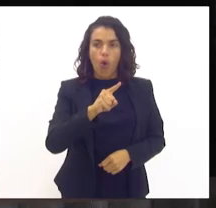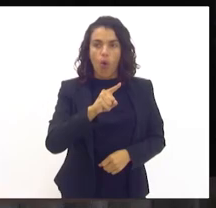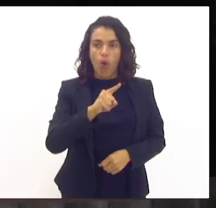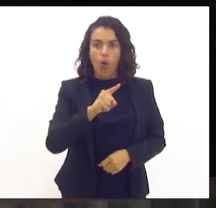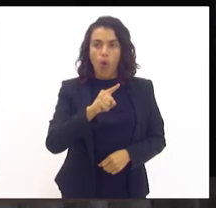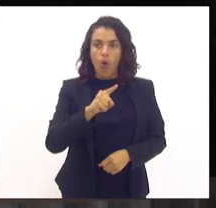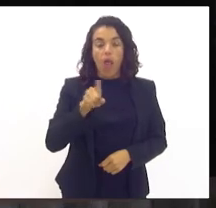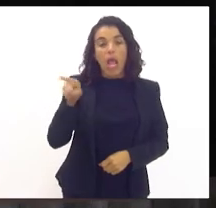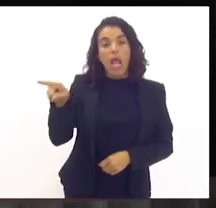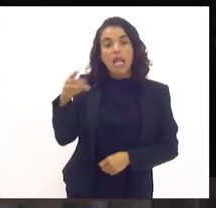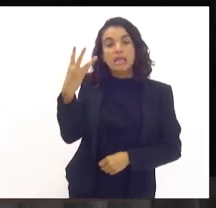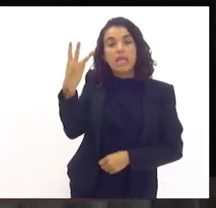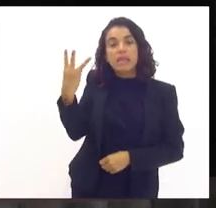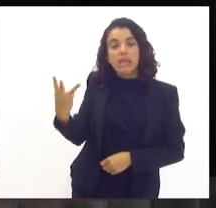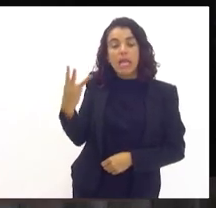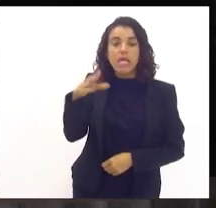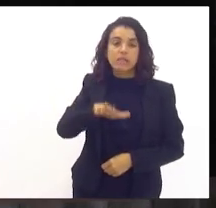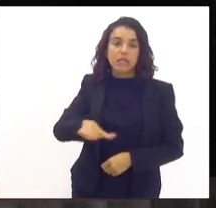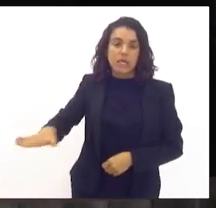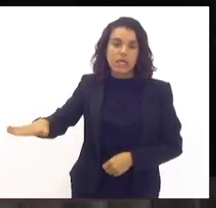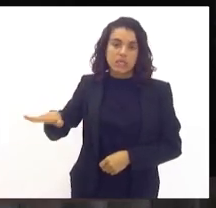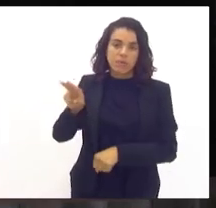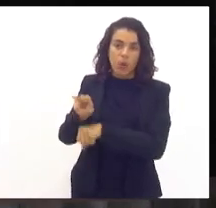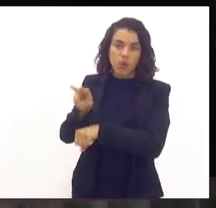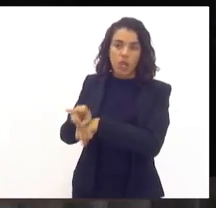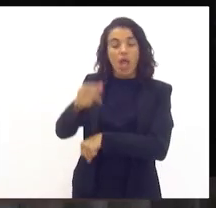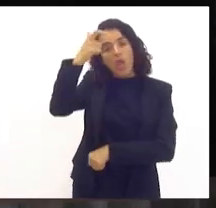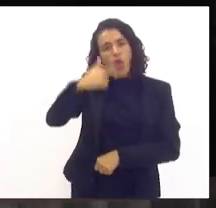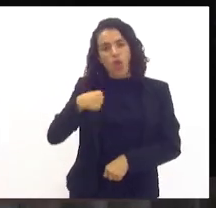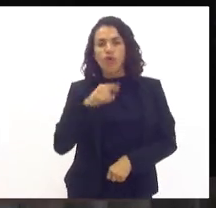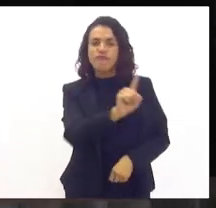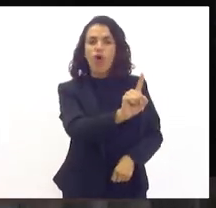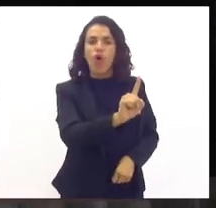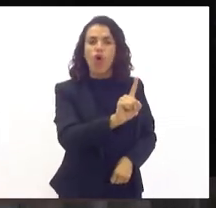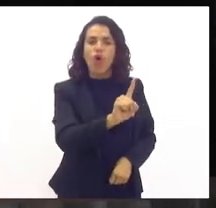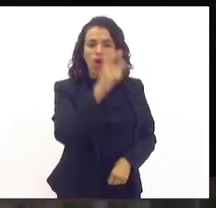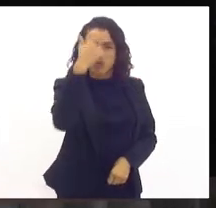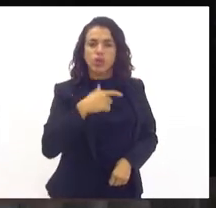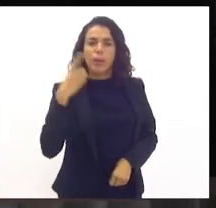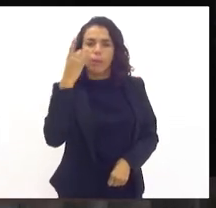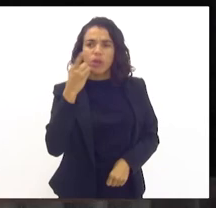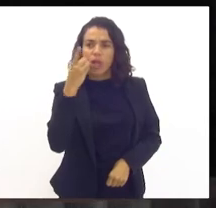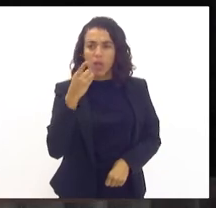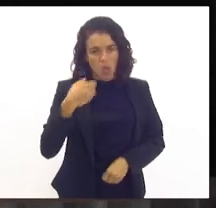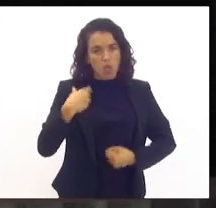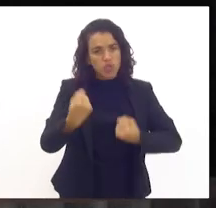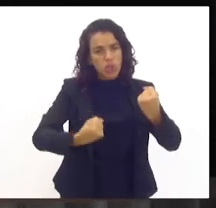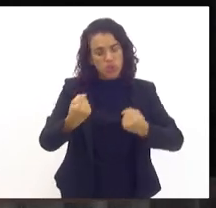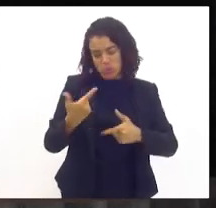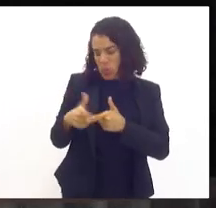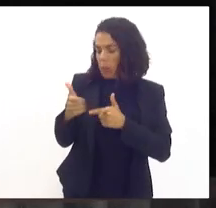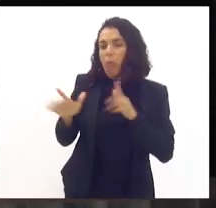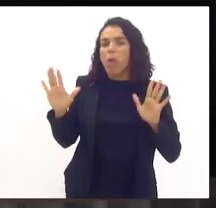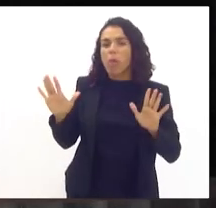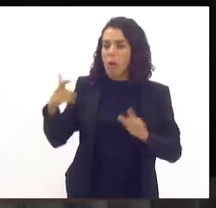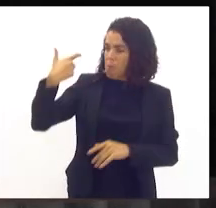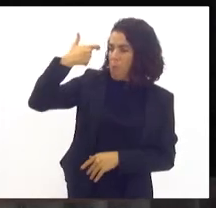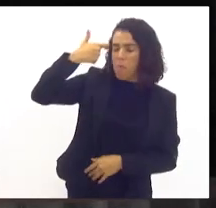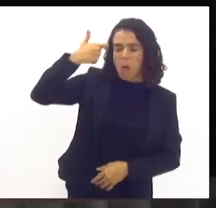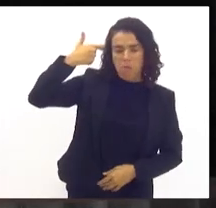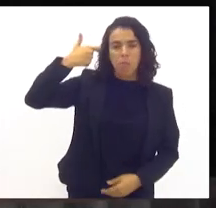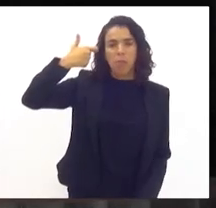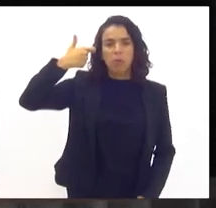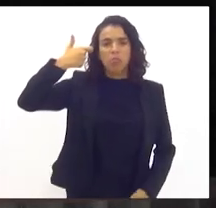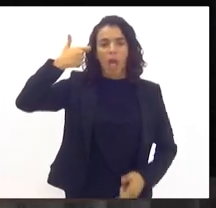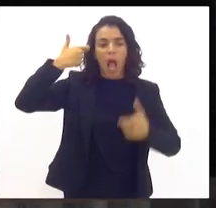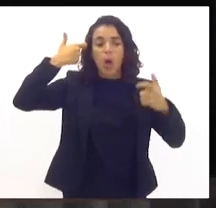Ele tem 3 bonecas em casa para criar, quem vai sou eu, sou deputado, eu que vou. Eu vou dirigir para vocês, não tem problema não. É só para dizer, vocês querem que eu